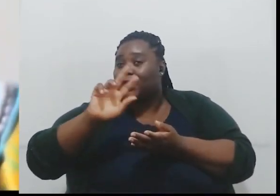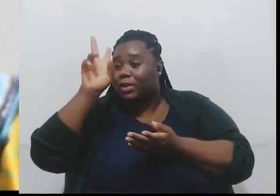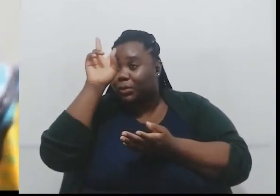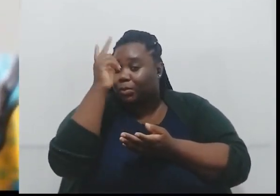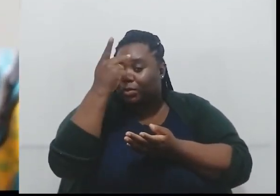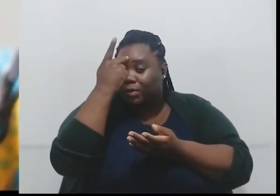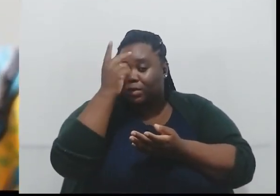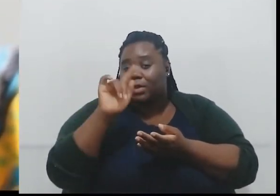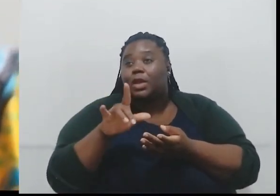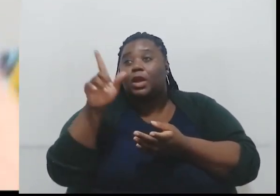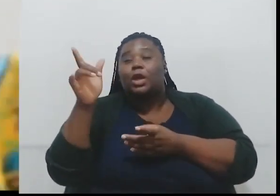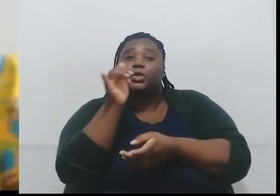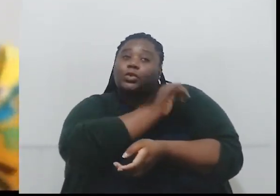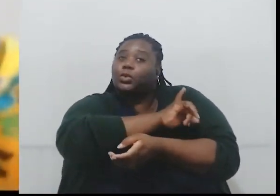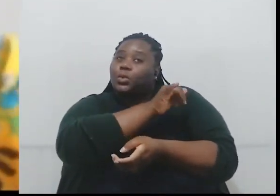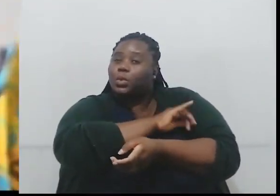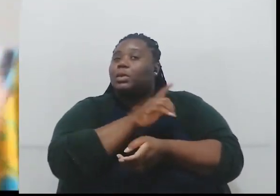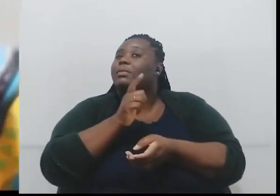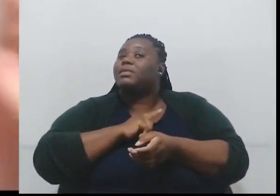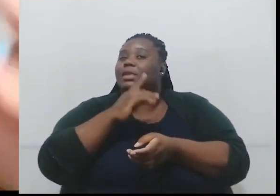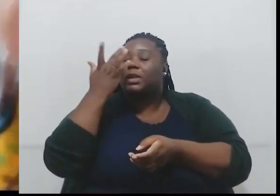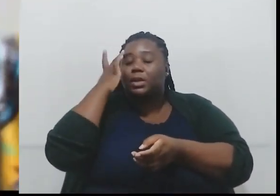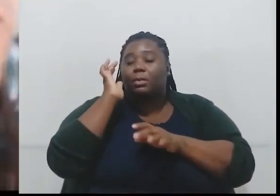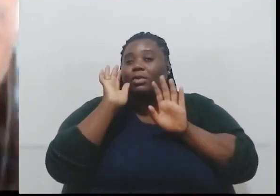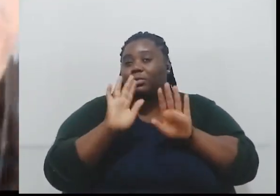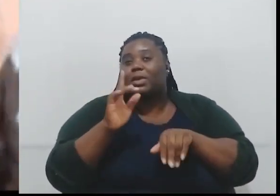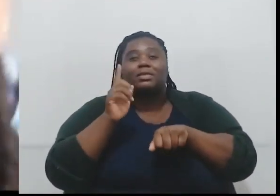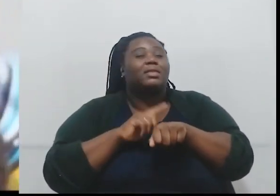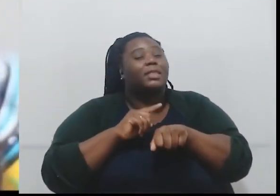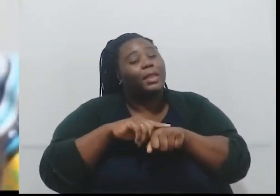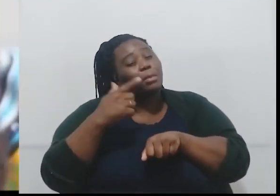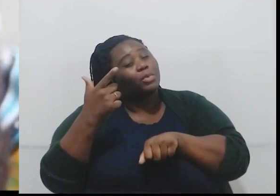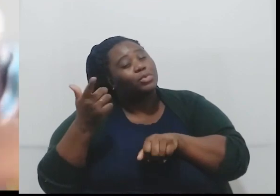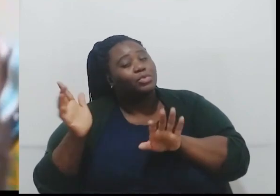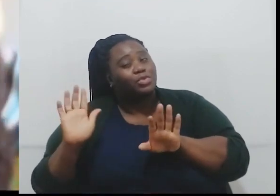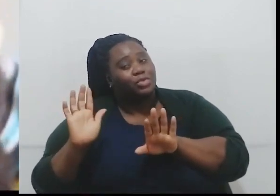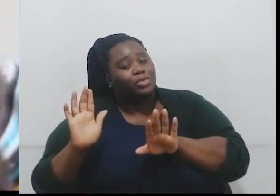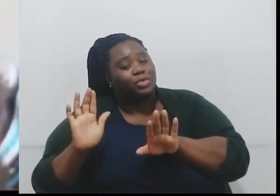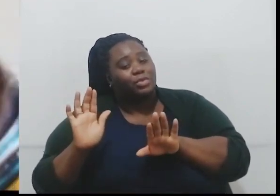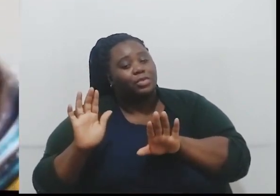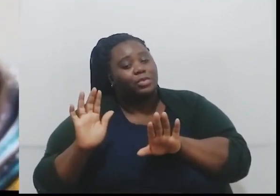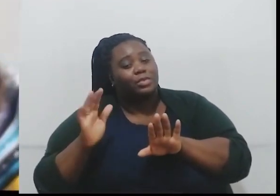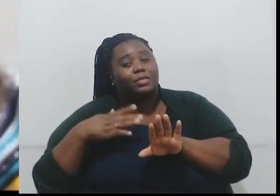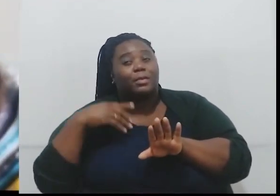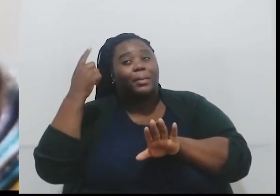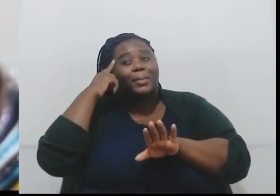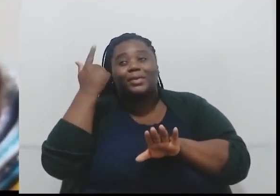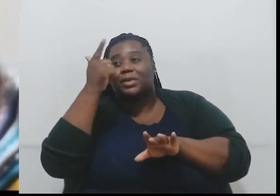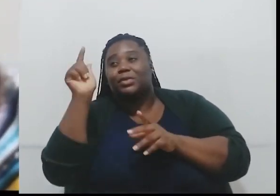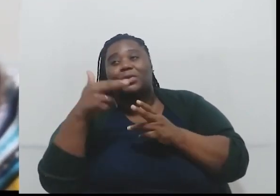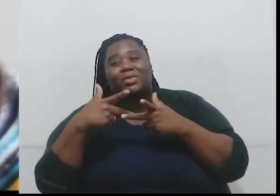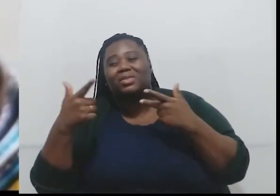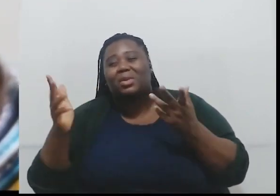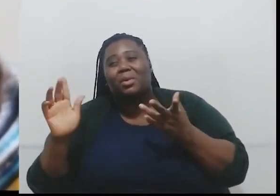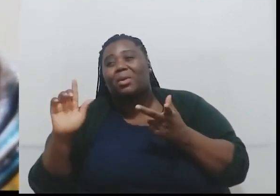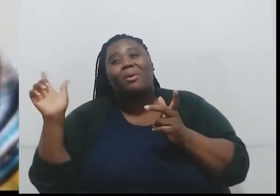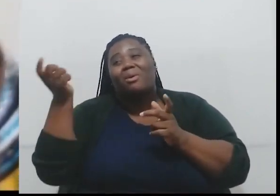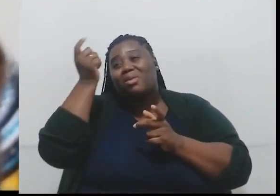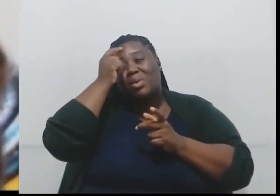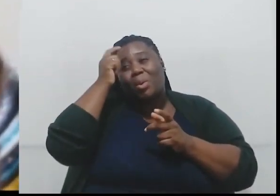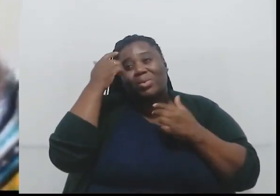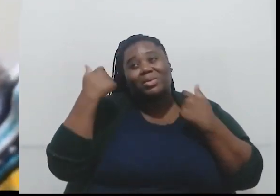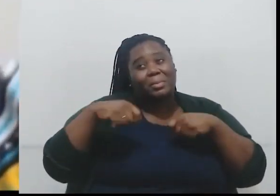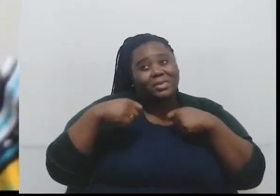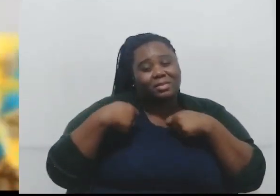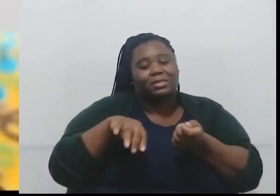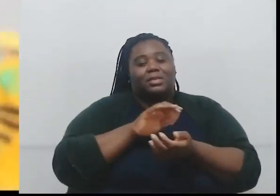ali. Mas no Rio eu estava pensando outras coisas, tinha outras urgências. E quando eu vim para Salvador, que a gente pensa que vem para